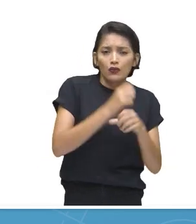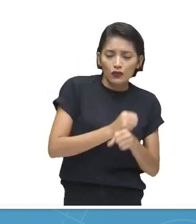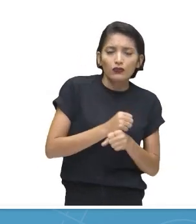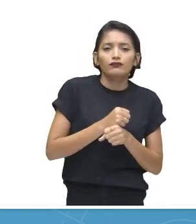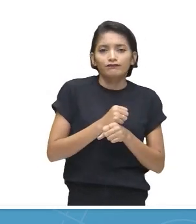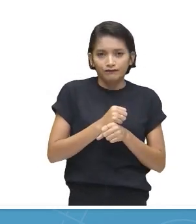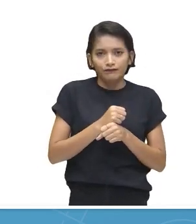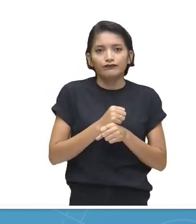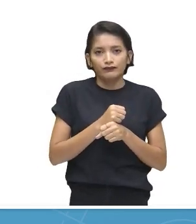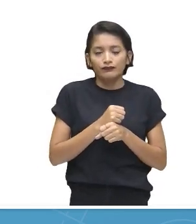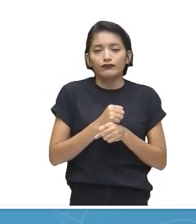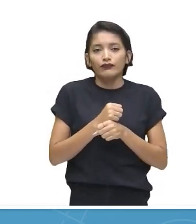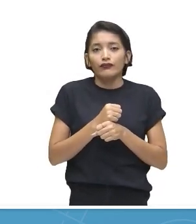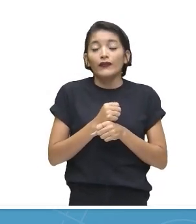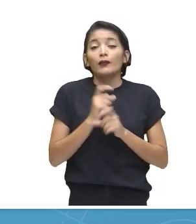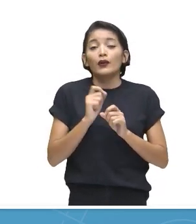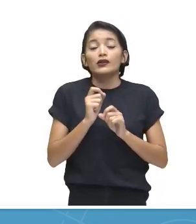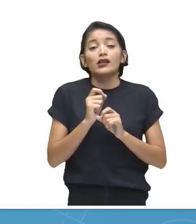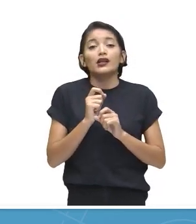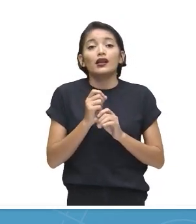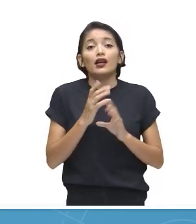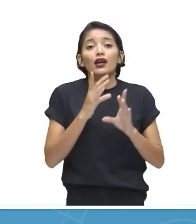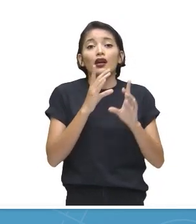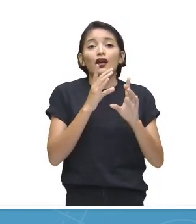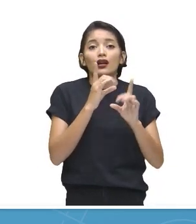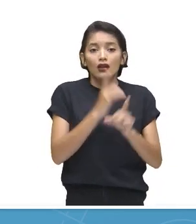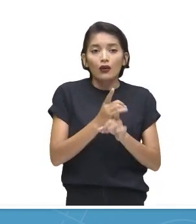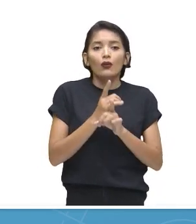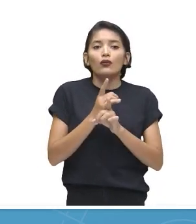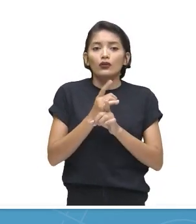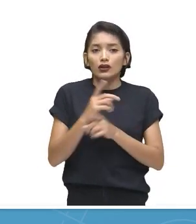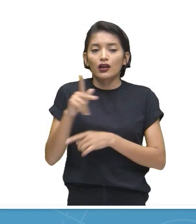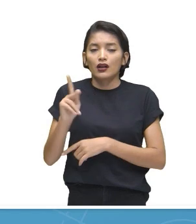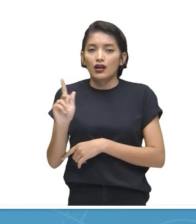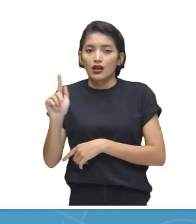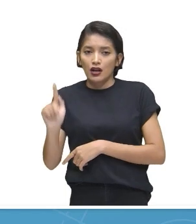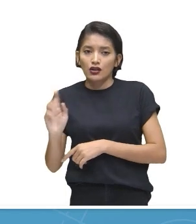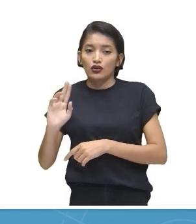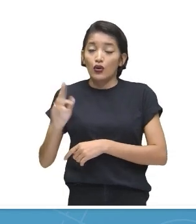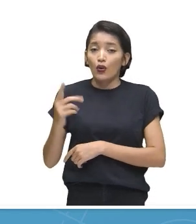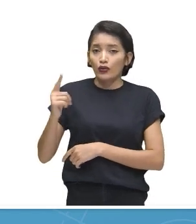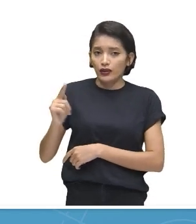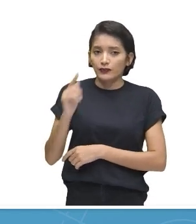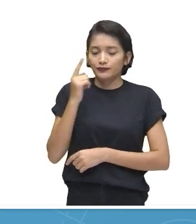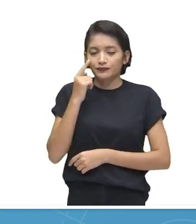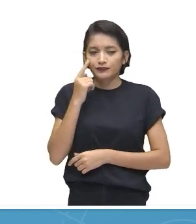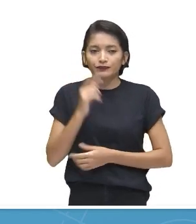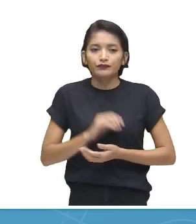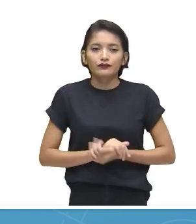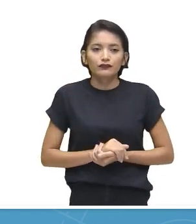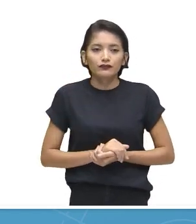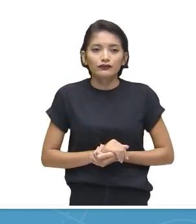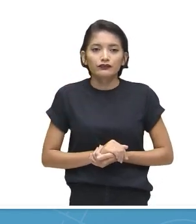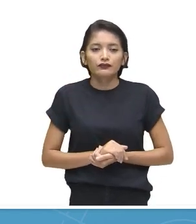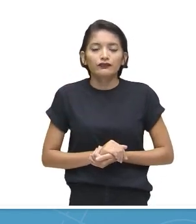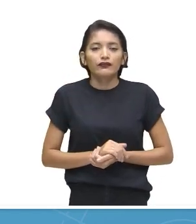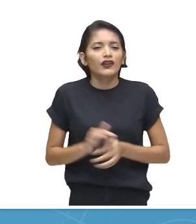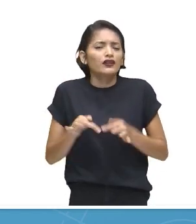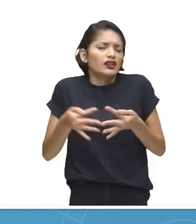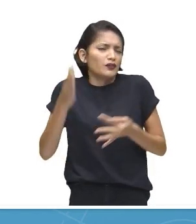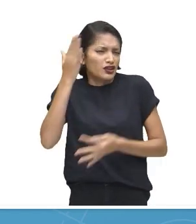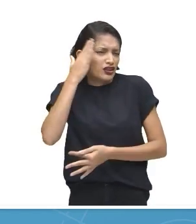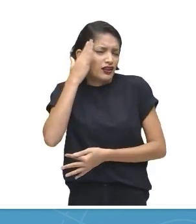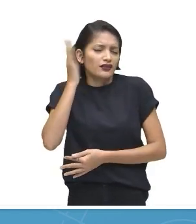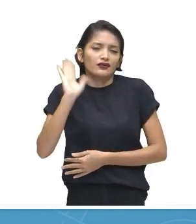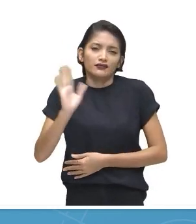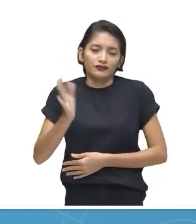cálculo para encontrar o quilo ou a grama, por exemplo. Então, olha só, nós temos, essa aqui é bem simples, de cabeça a gente já